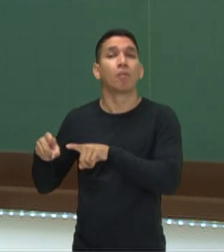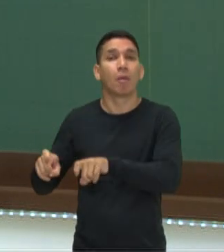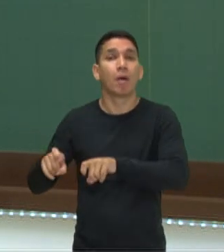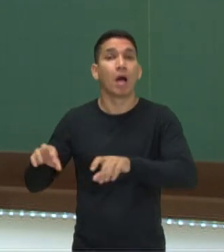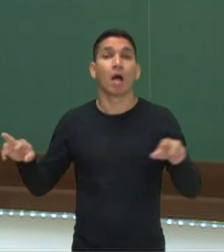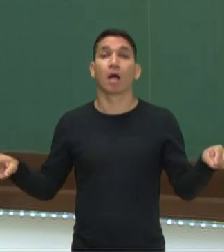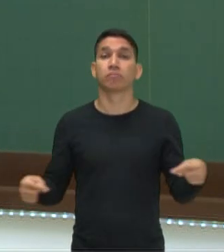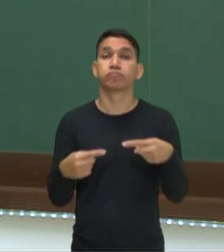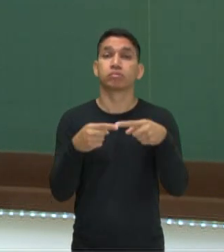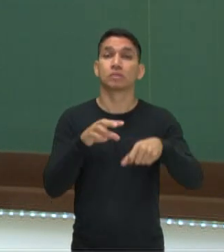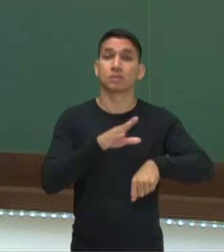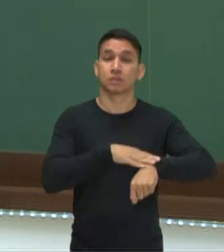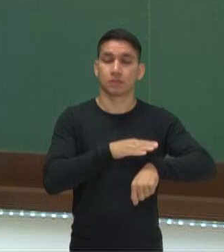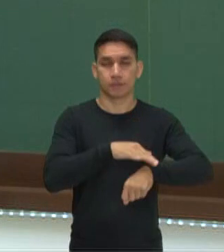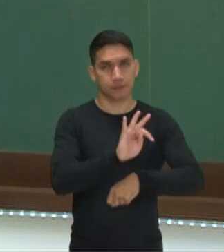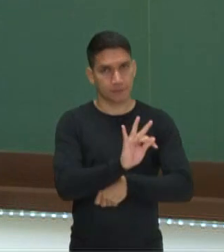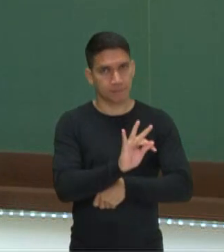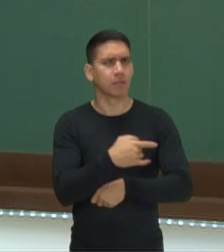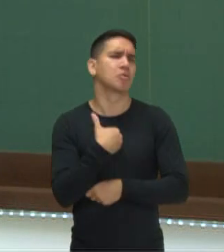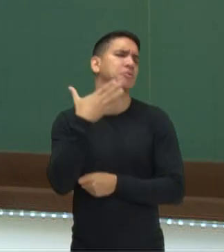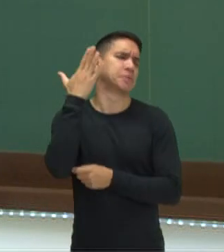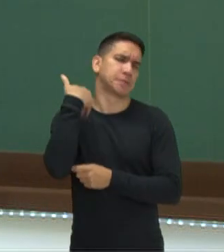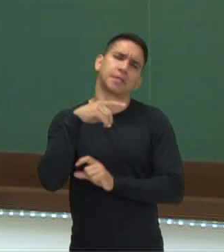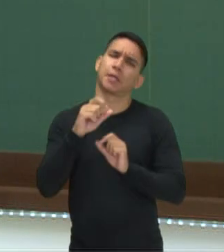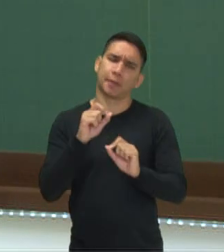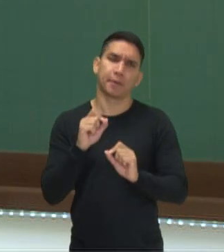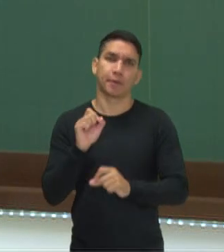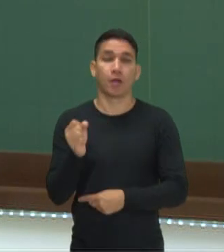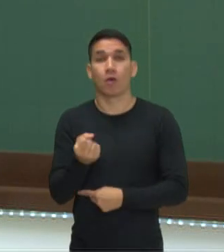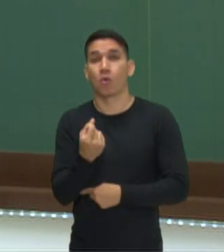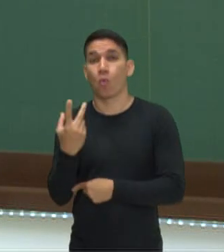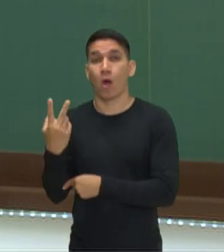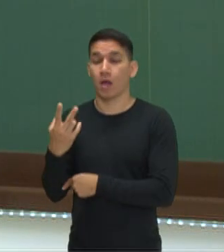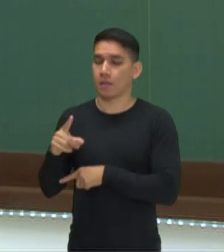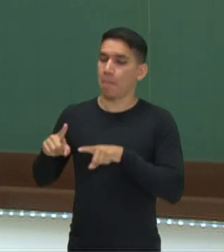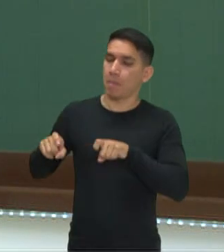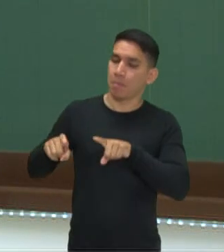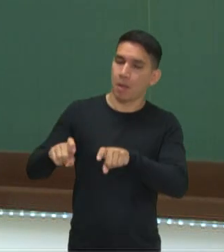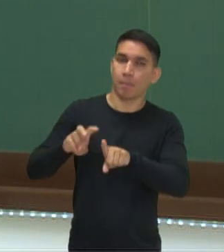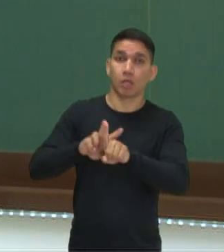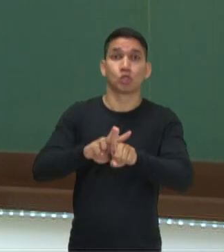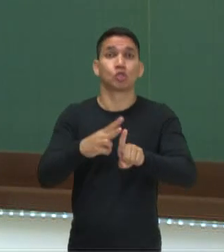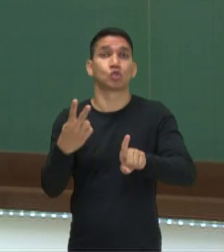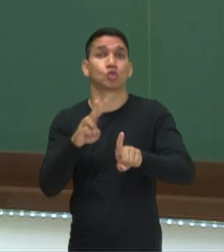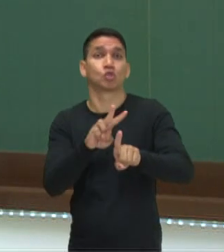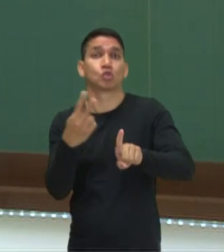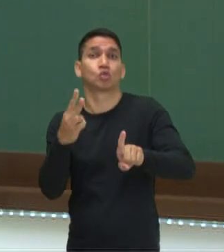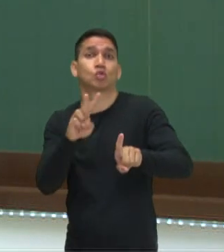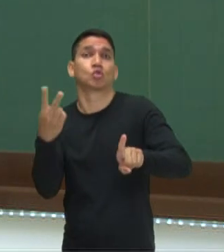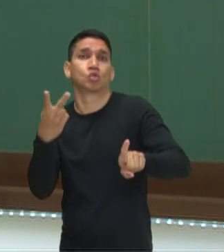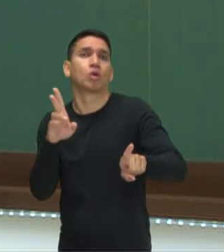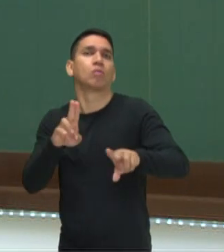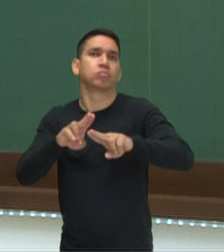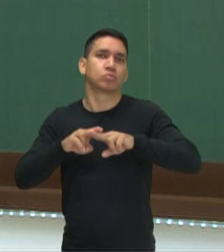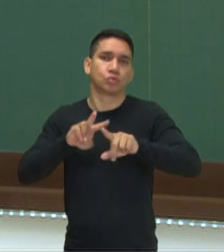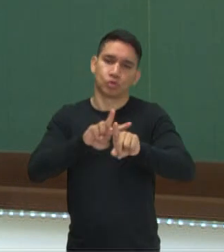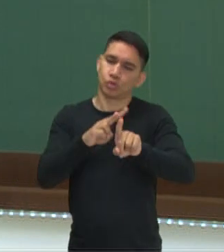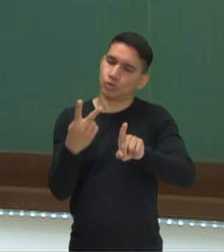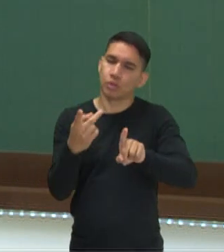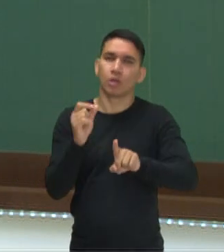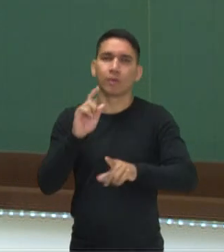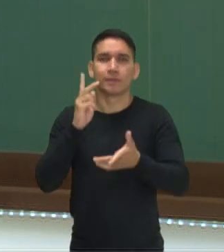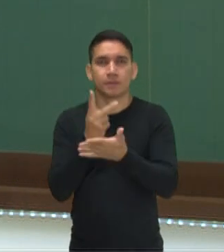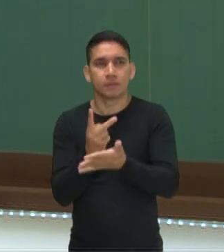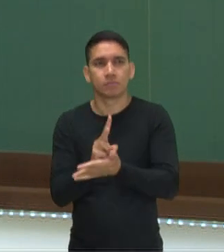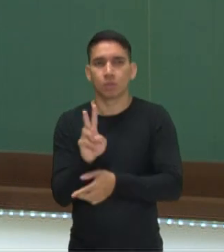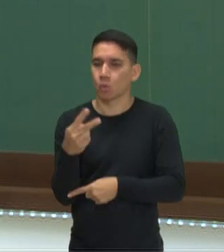em função do tempo. Eu já sei que o número de bactérias dobra. Dobra, 2. Dobrou.